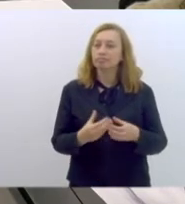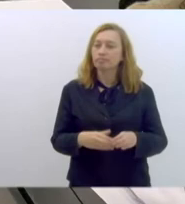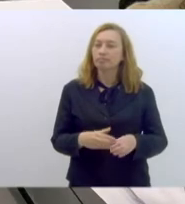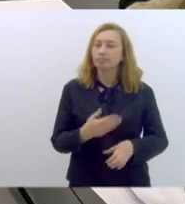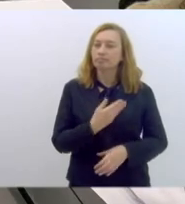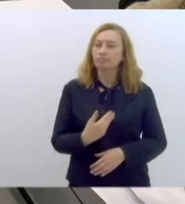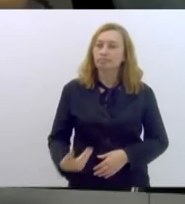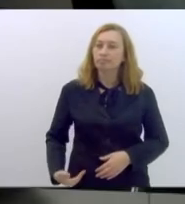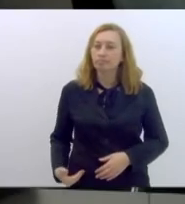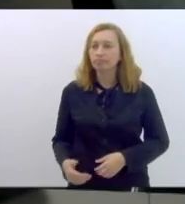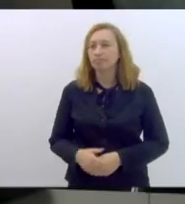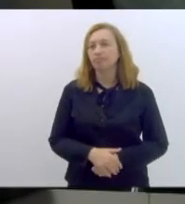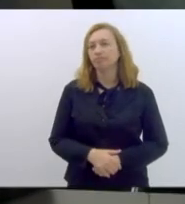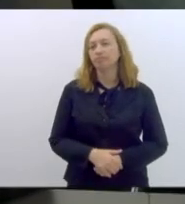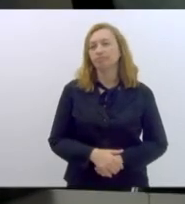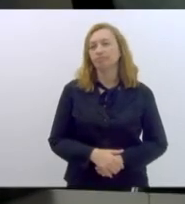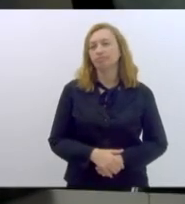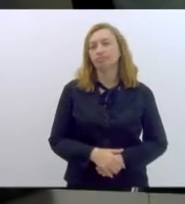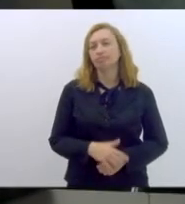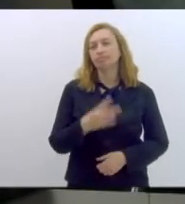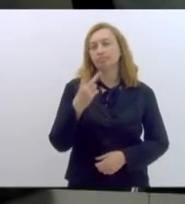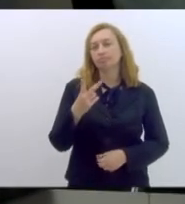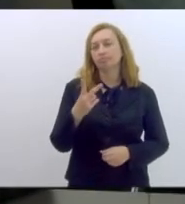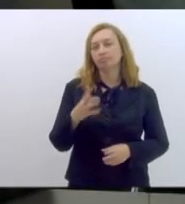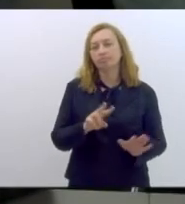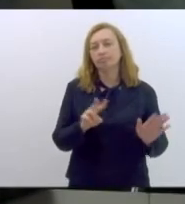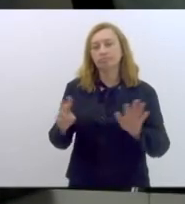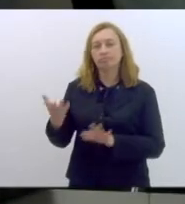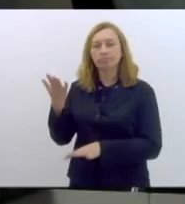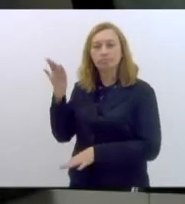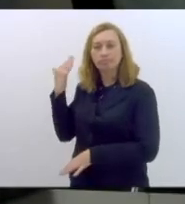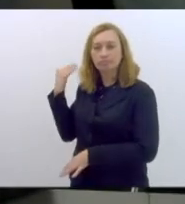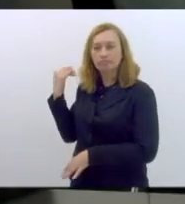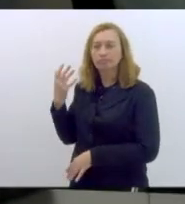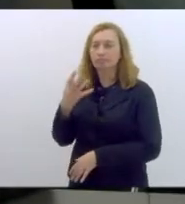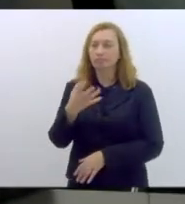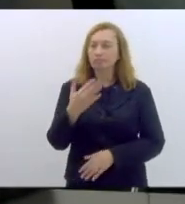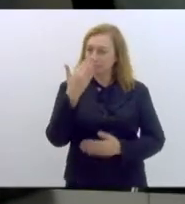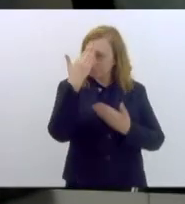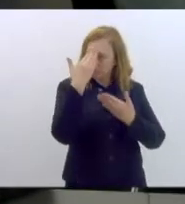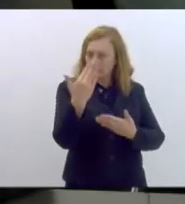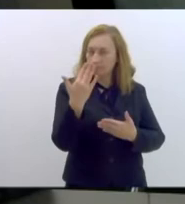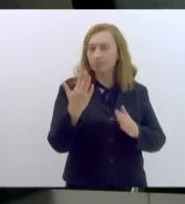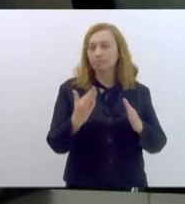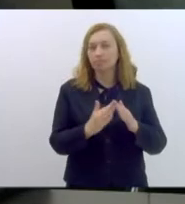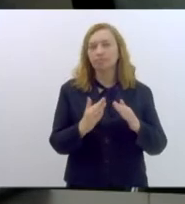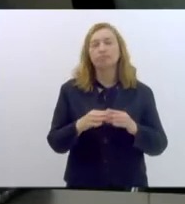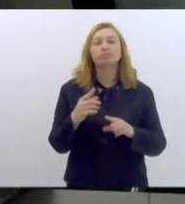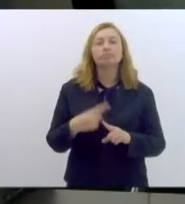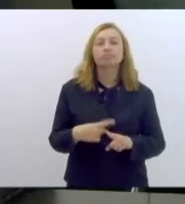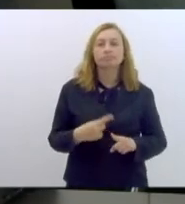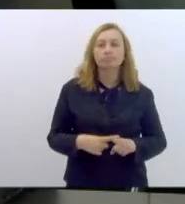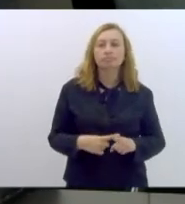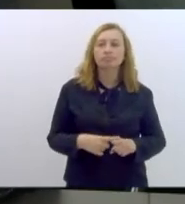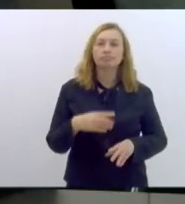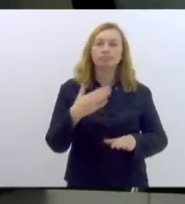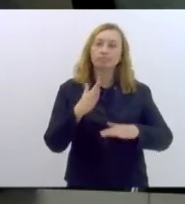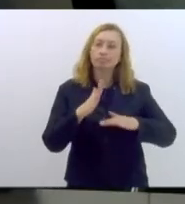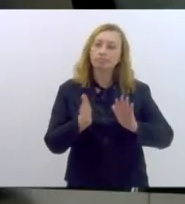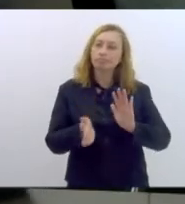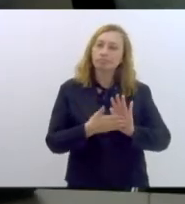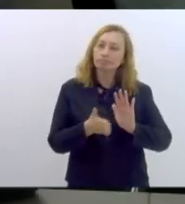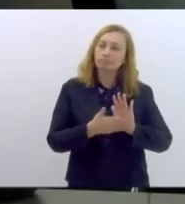expôs duas semanas atrás. Eu queria só salientar e até fazer um agradecimento a essa casa, porque se a proposta de